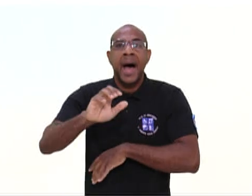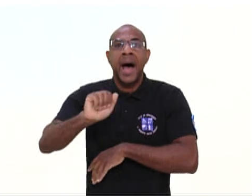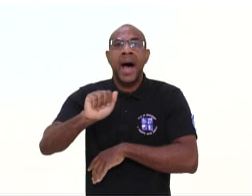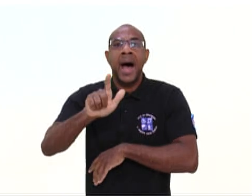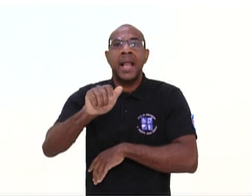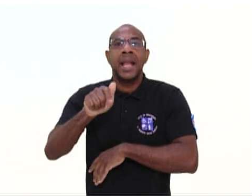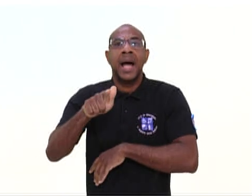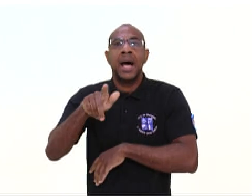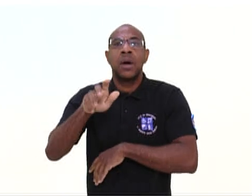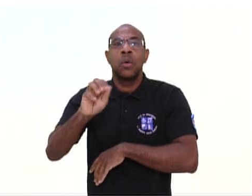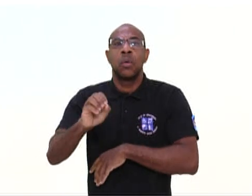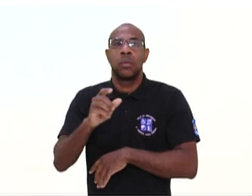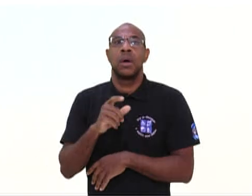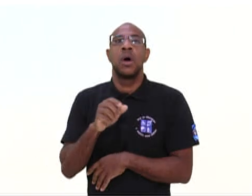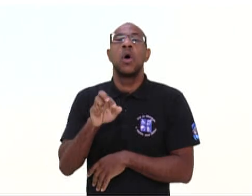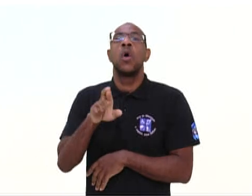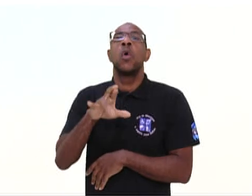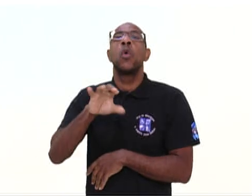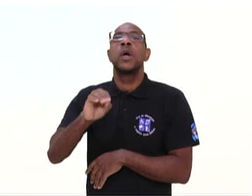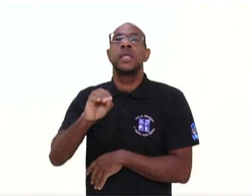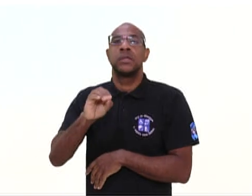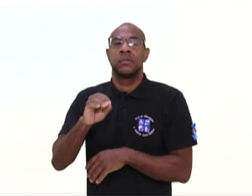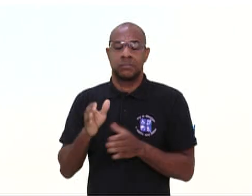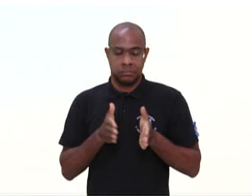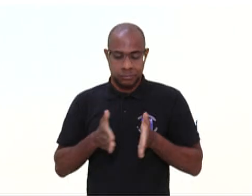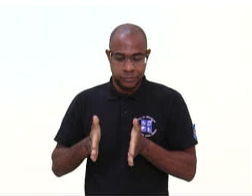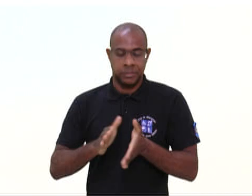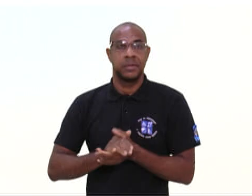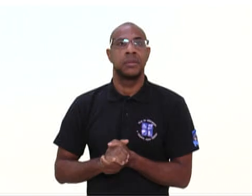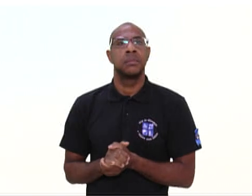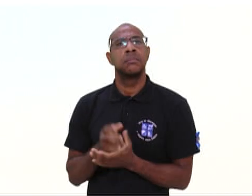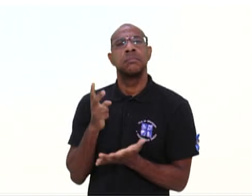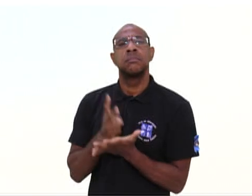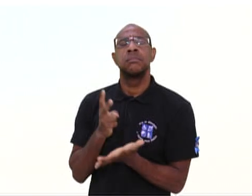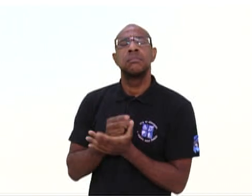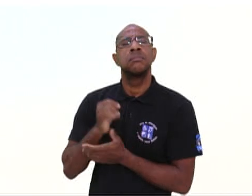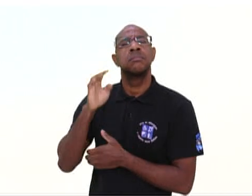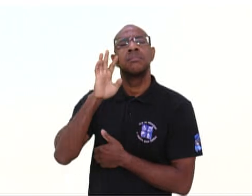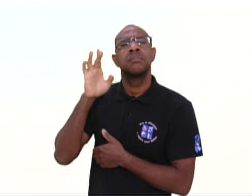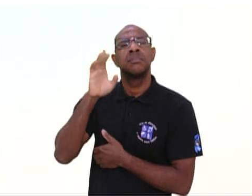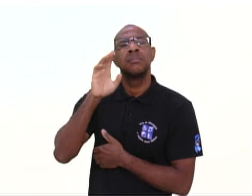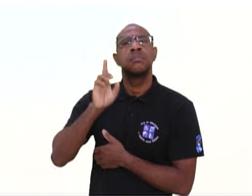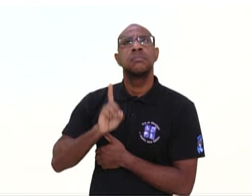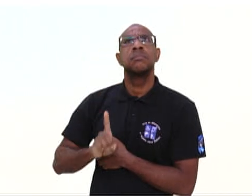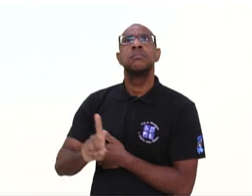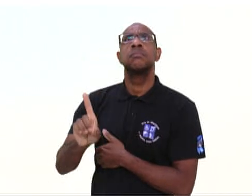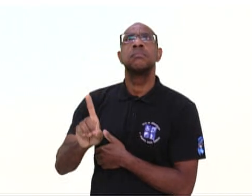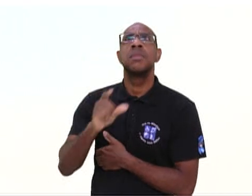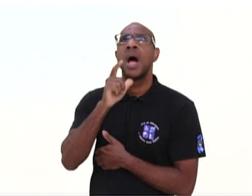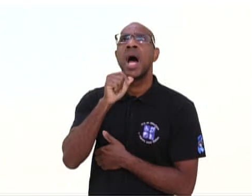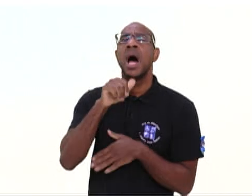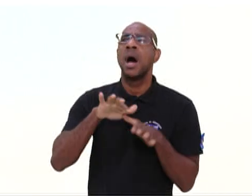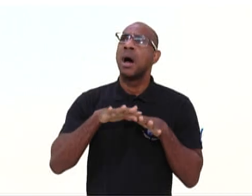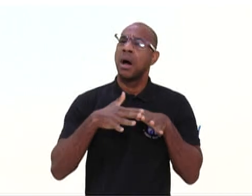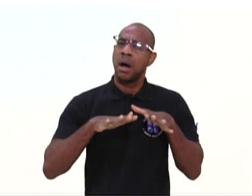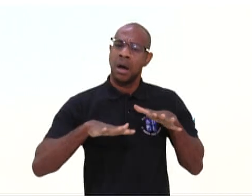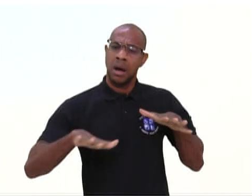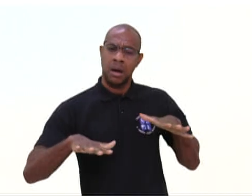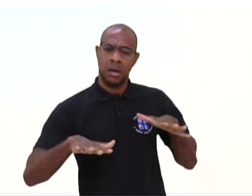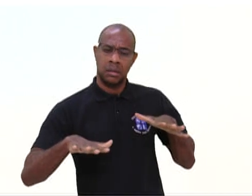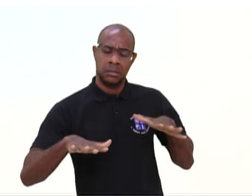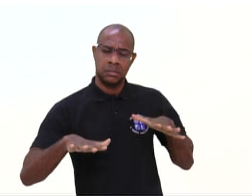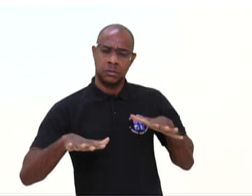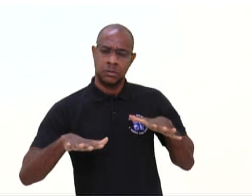rio nascendo. Acompanhem comigo a leitura. Sempre pensar em ir caminho do mar, para os bichos e